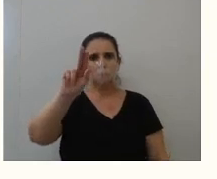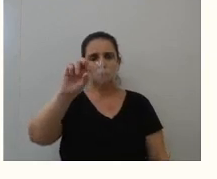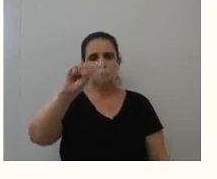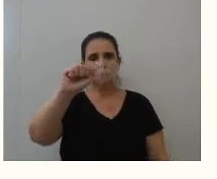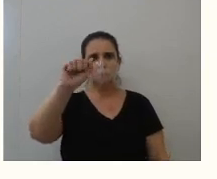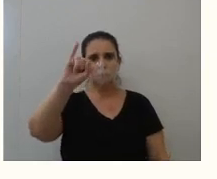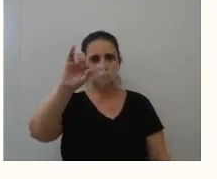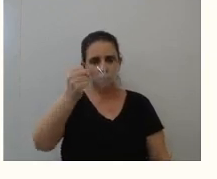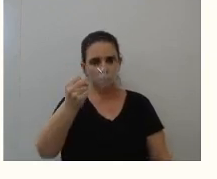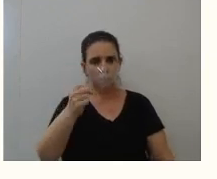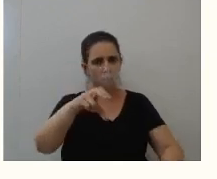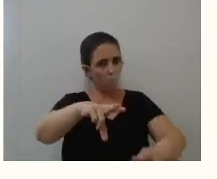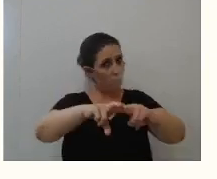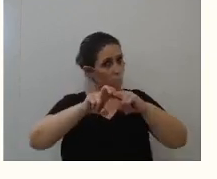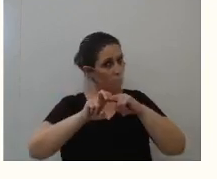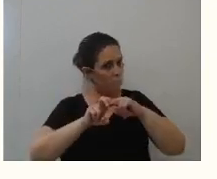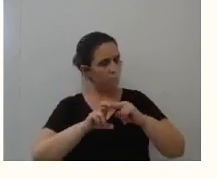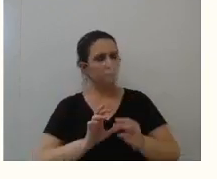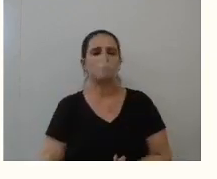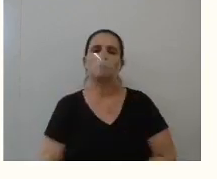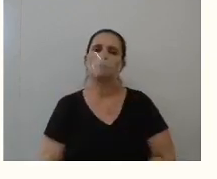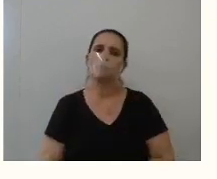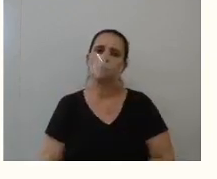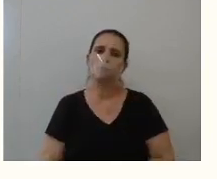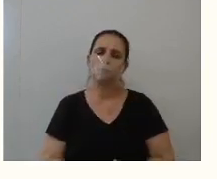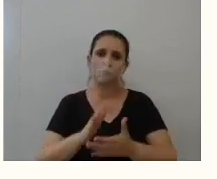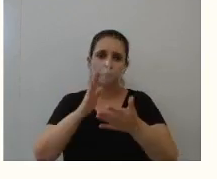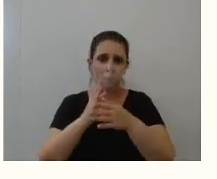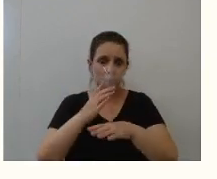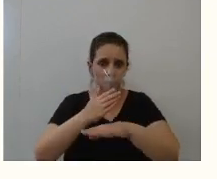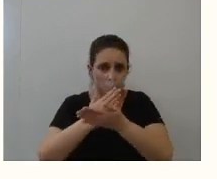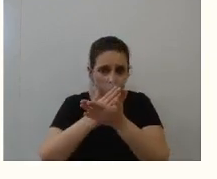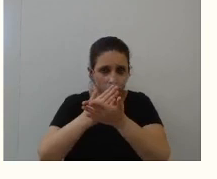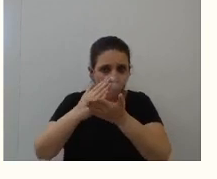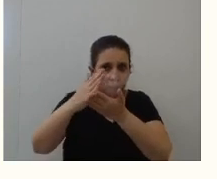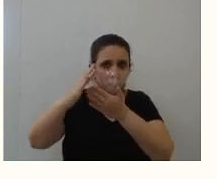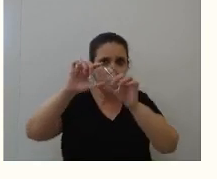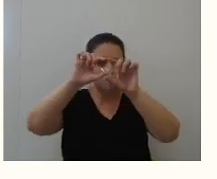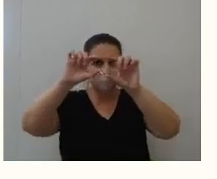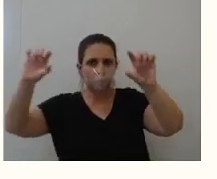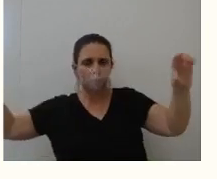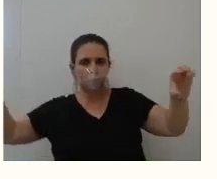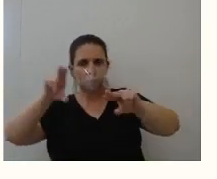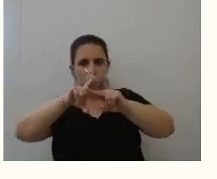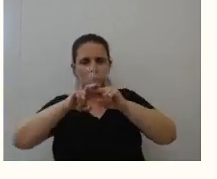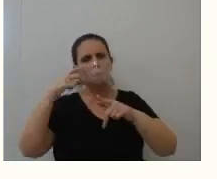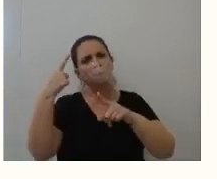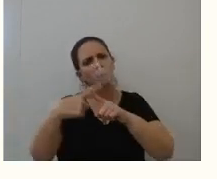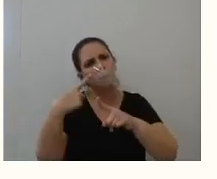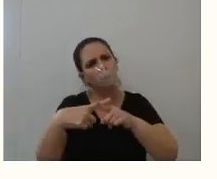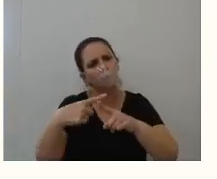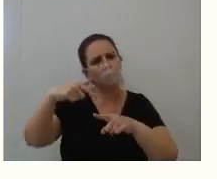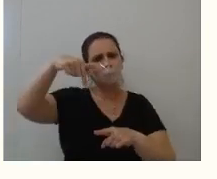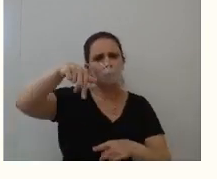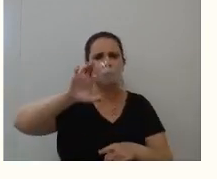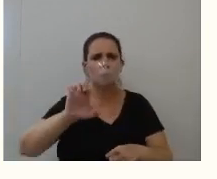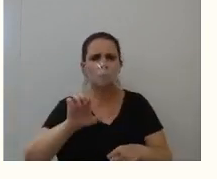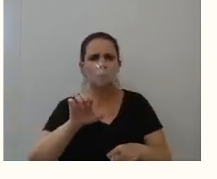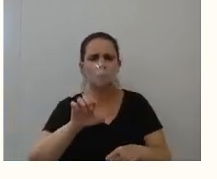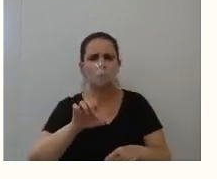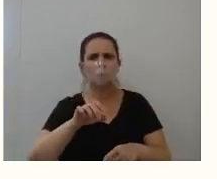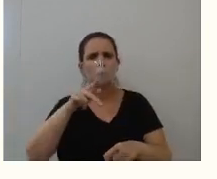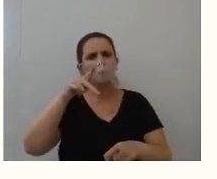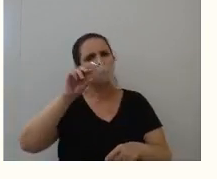Indicam causa. Olha lá. Introduzem orações que exprimem causa. Porque, que,